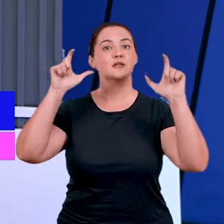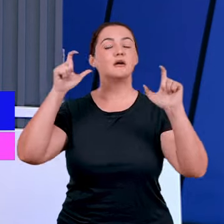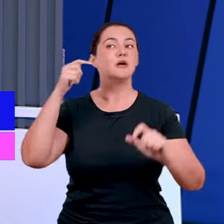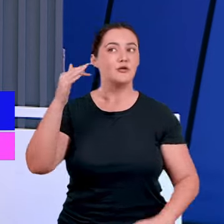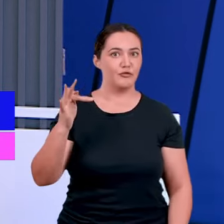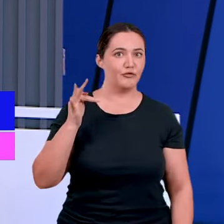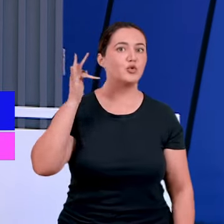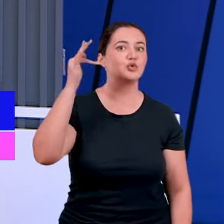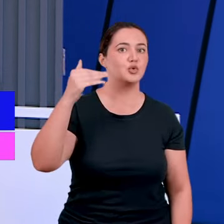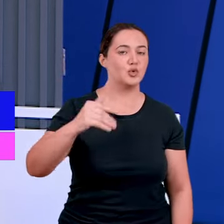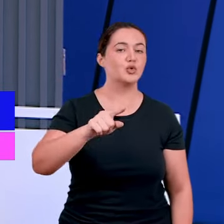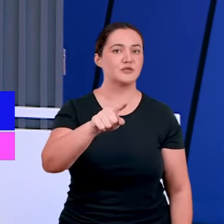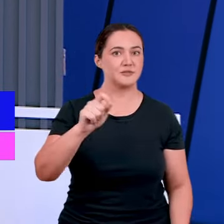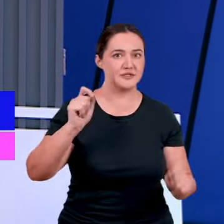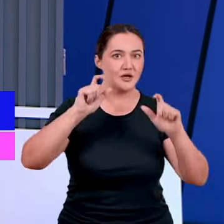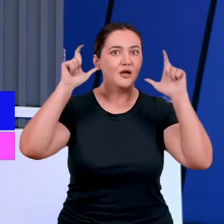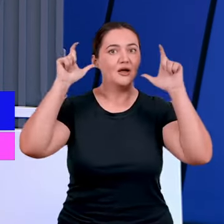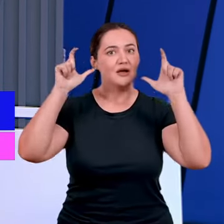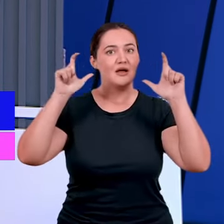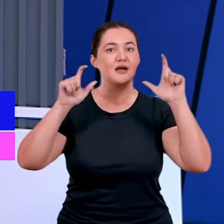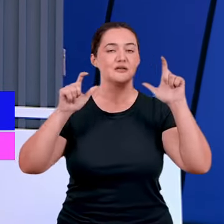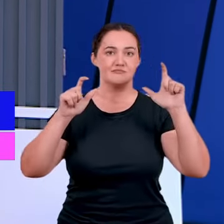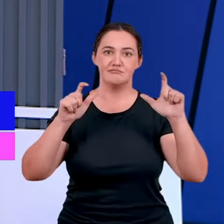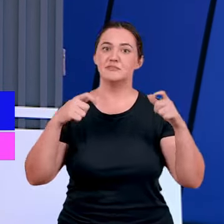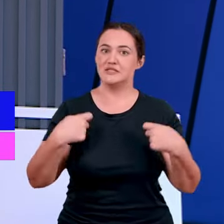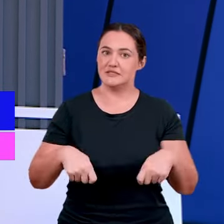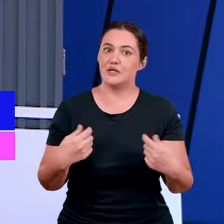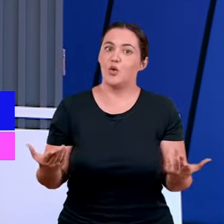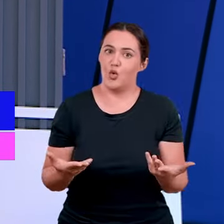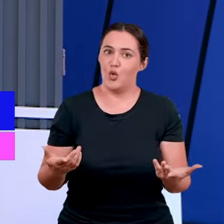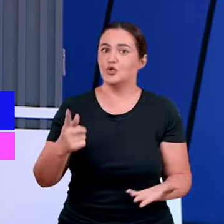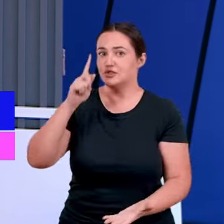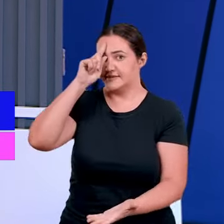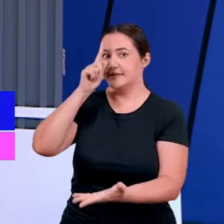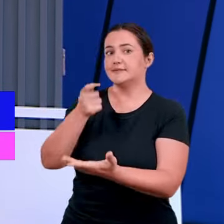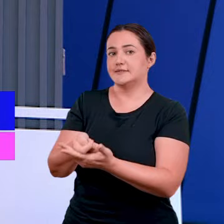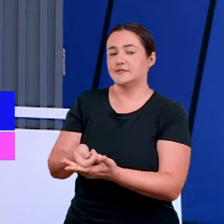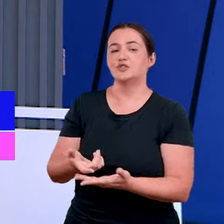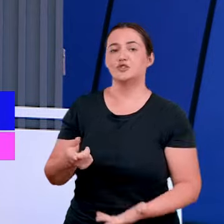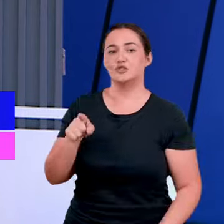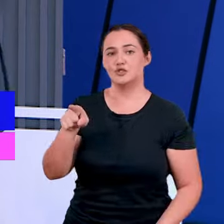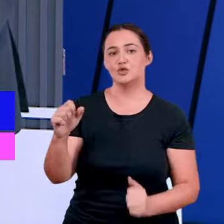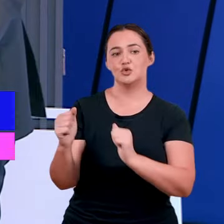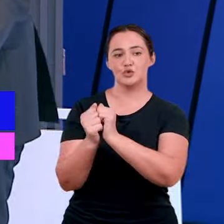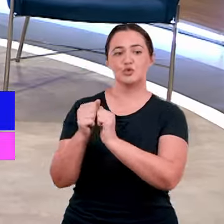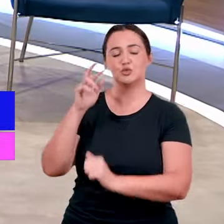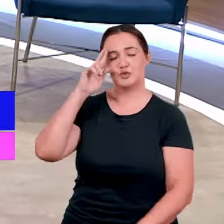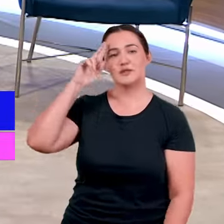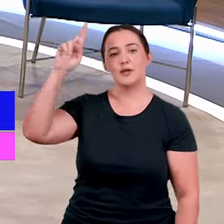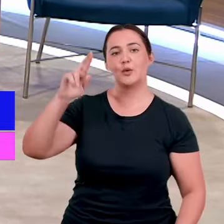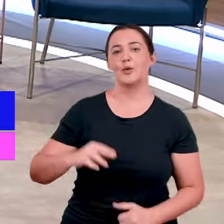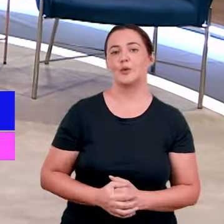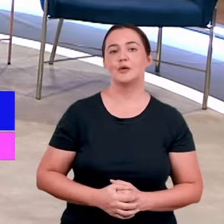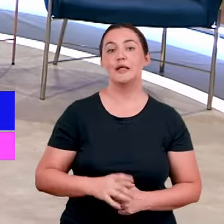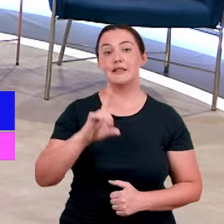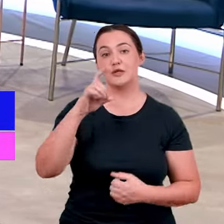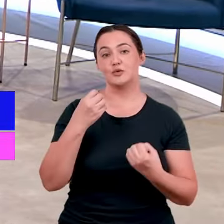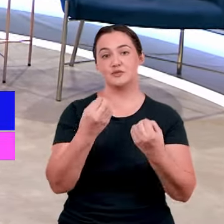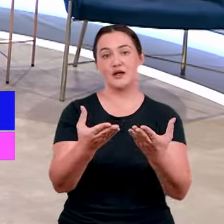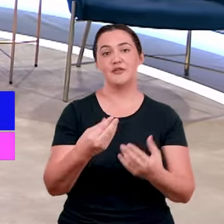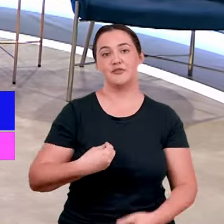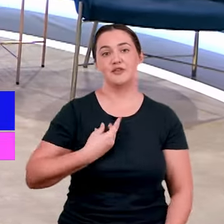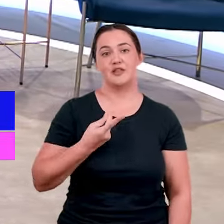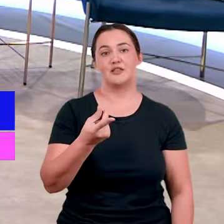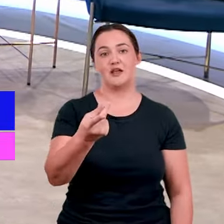tem algo ali na frente chegando e que você não precisa enfrentar não. Você pode viver hoje ao lado do Senhor. O que Deus quer para você é